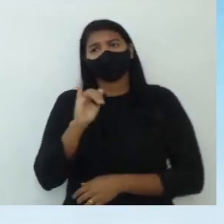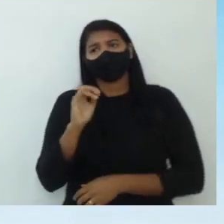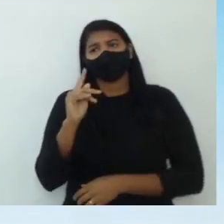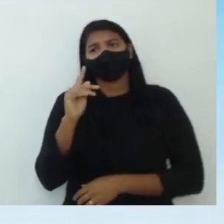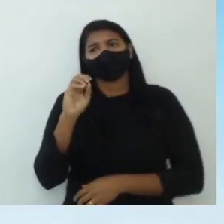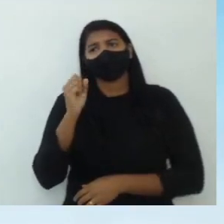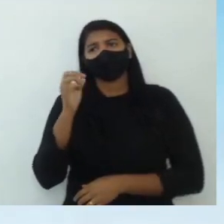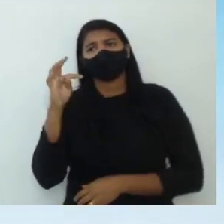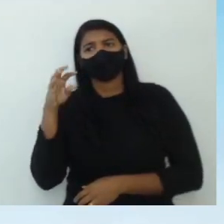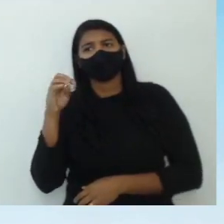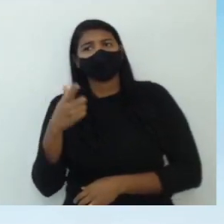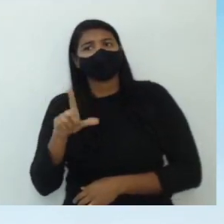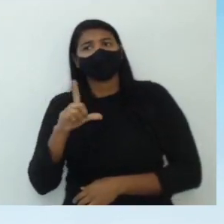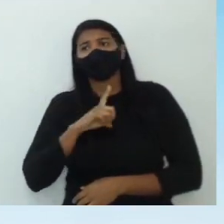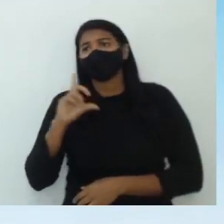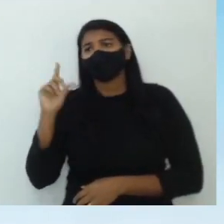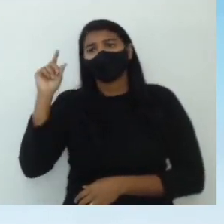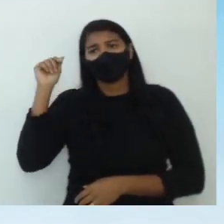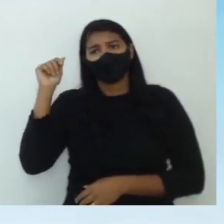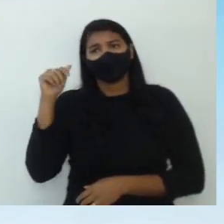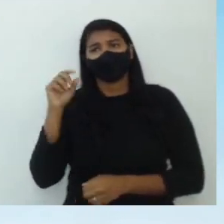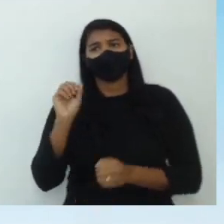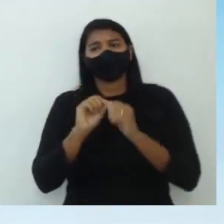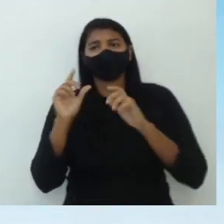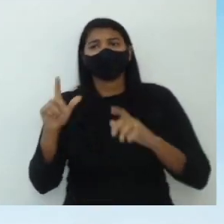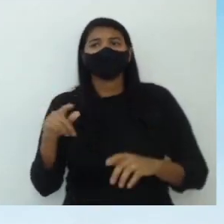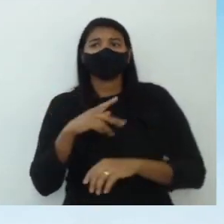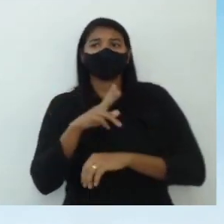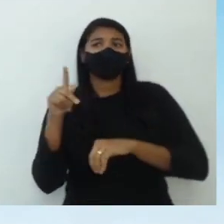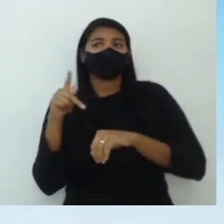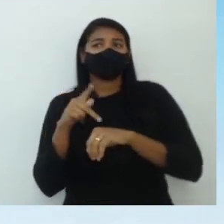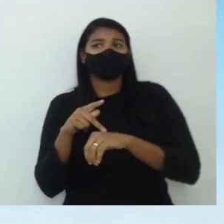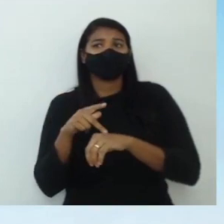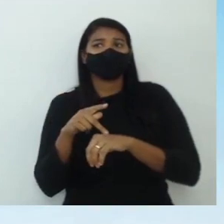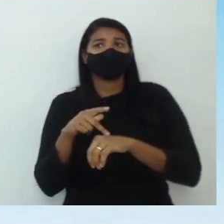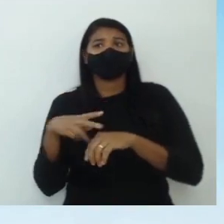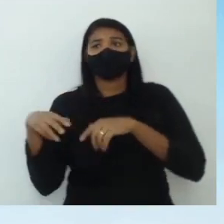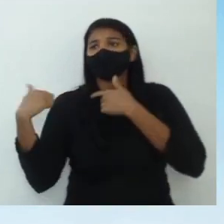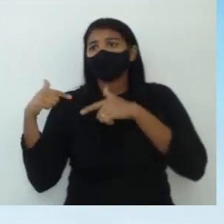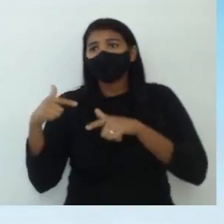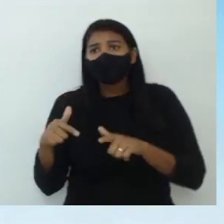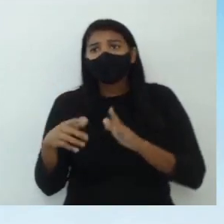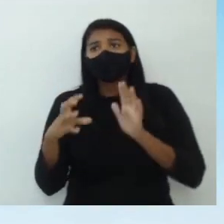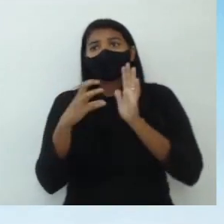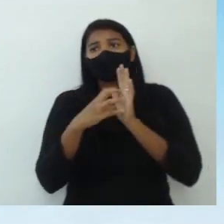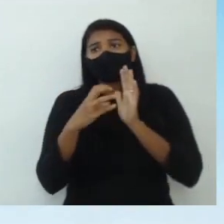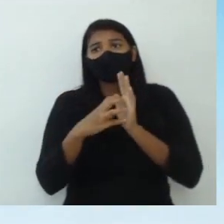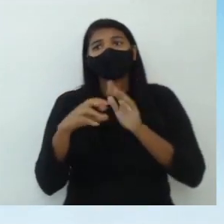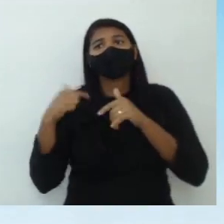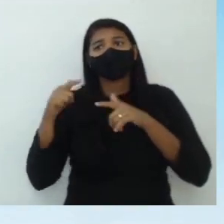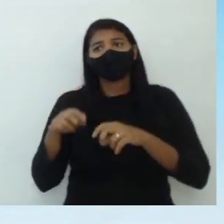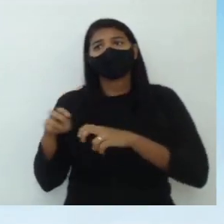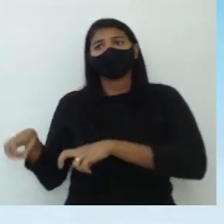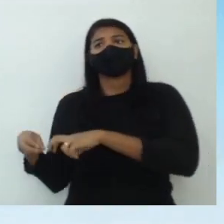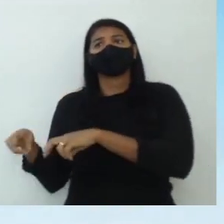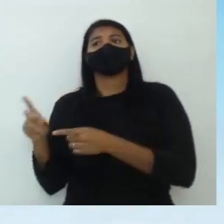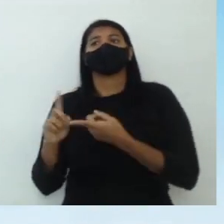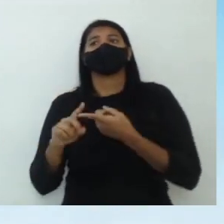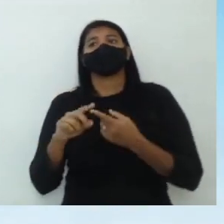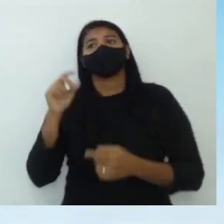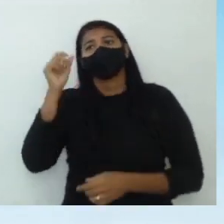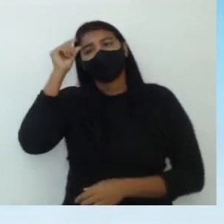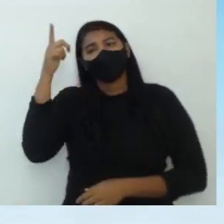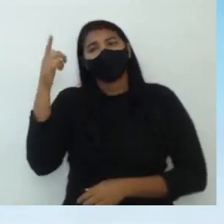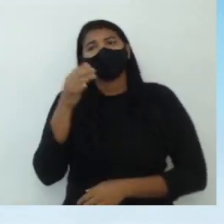que é produzida nesse país que não seja feita pelos trabalhadores. São os trabalhadores que produzem. A gente tem que tirar essa ideia de achar